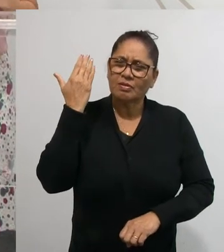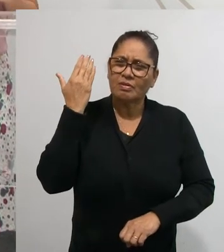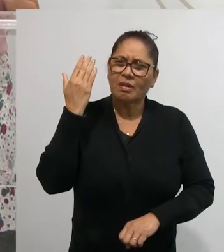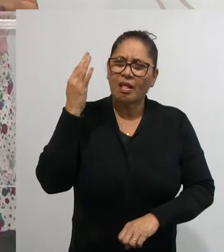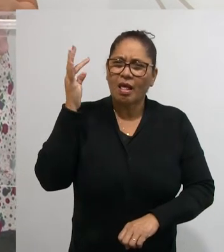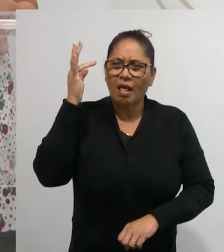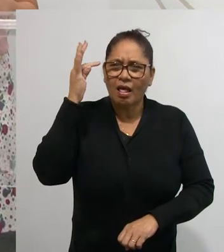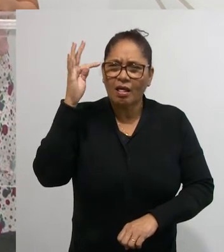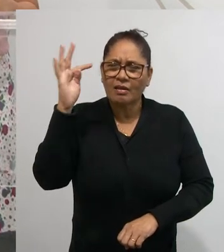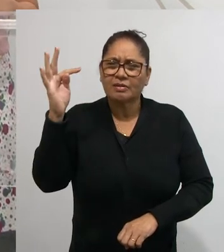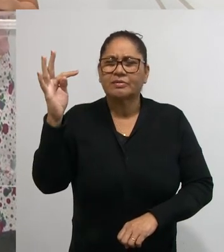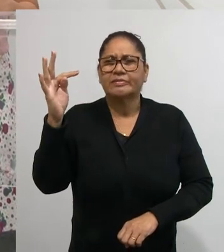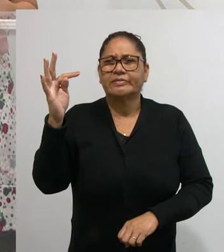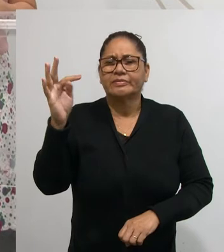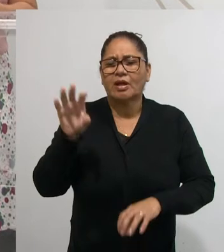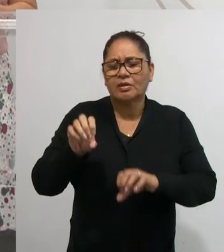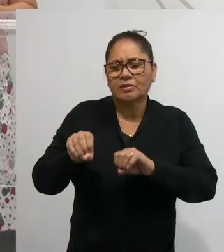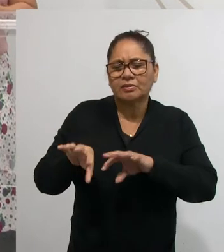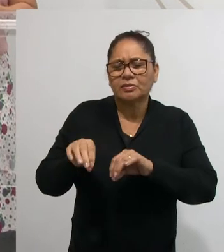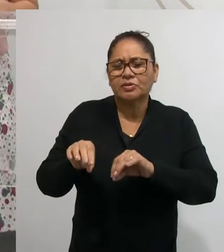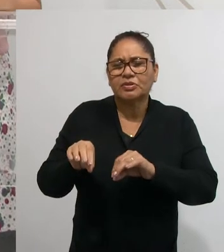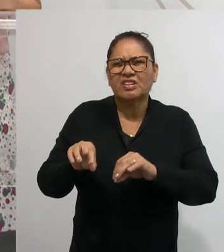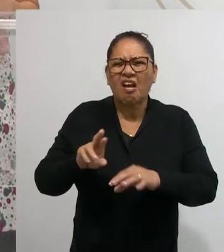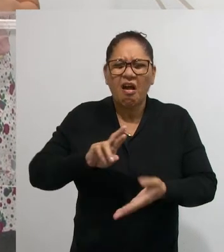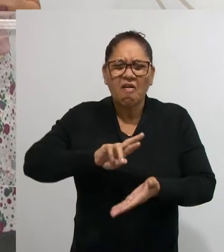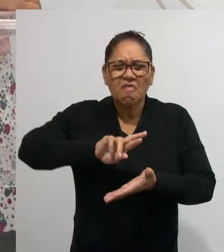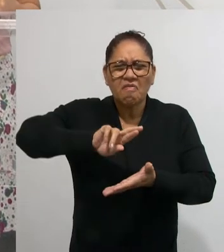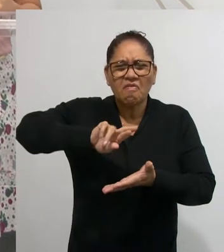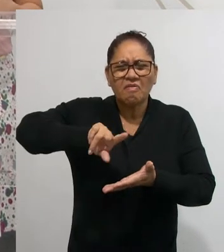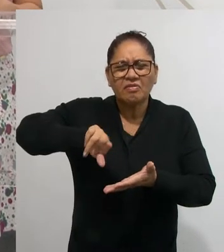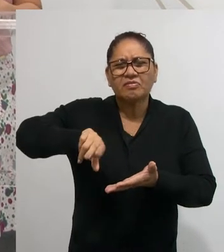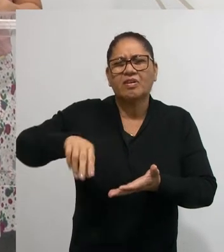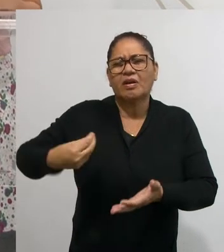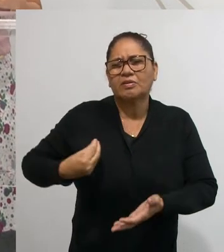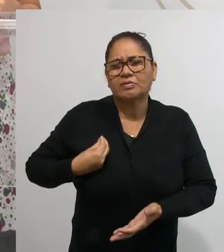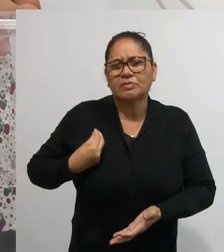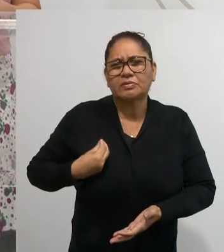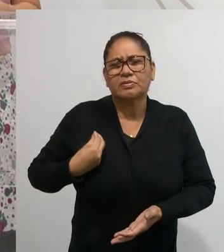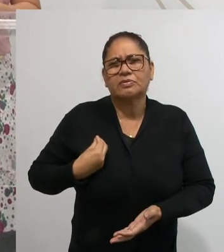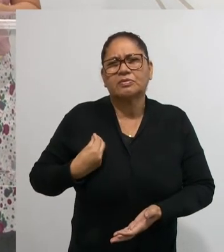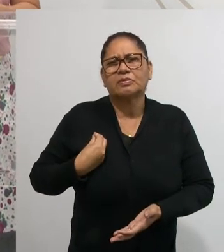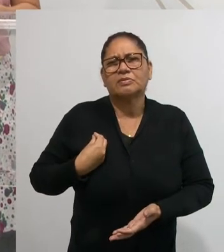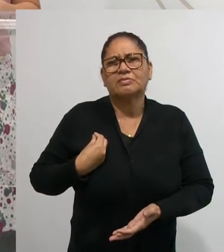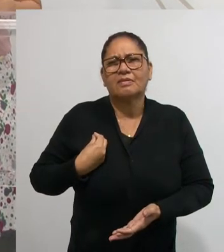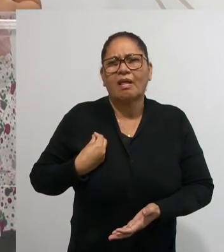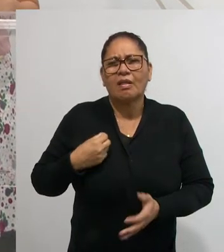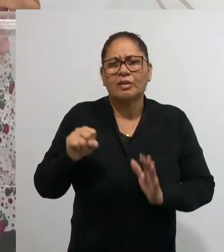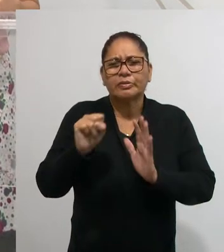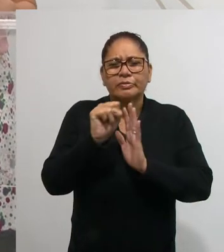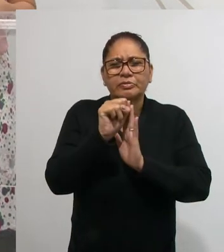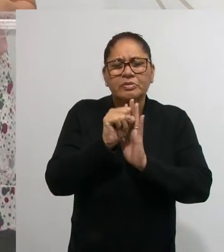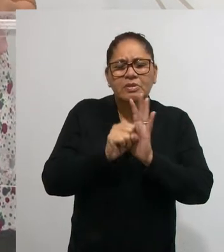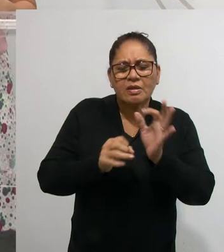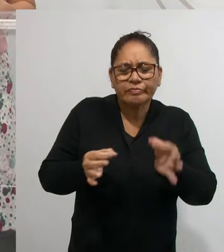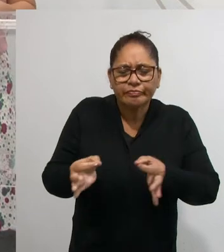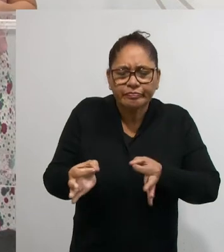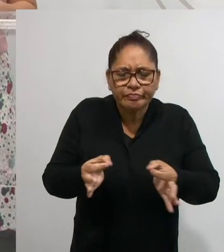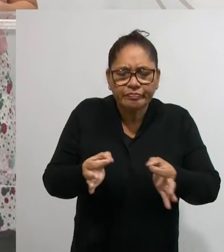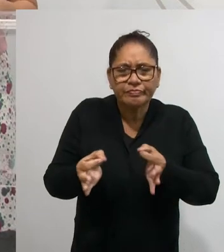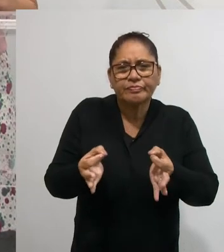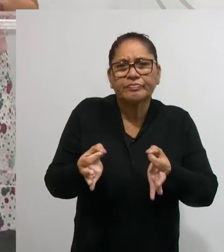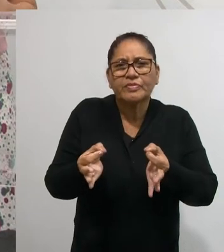então vocês perceberam as inúmeras teorias que existem né que ao longo dos séculos foram se organizando